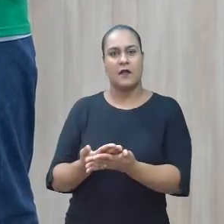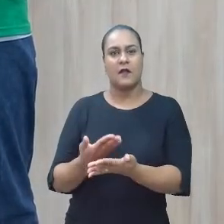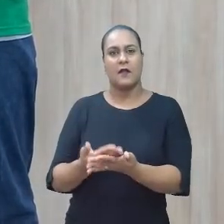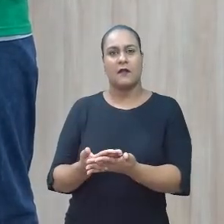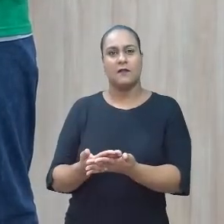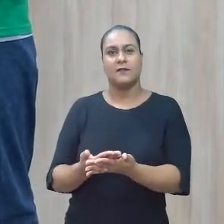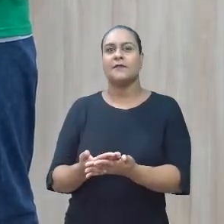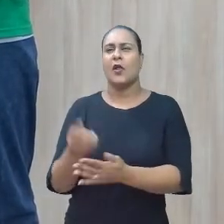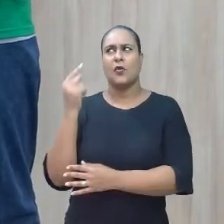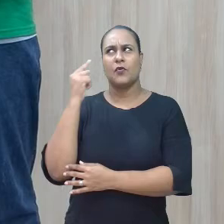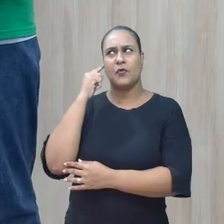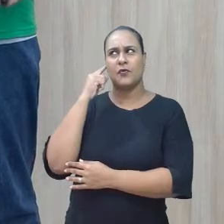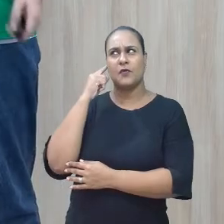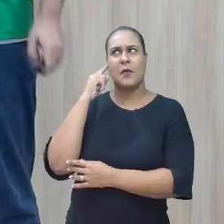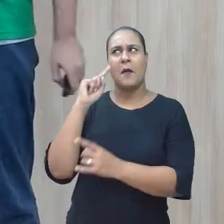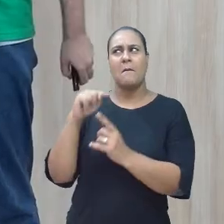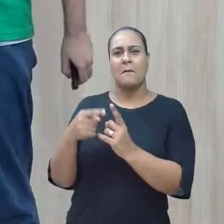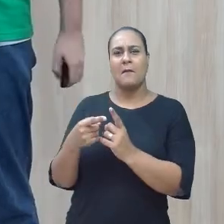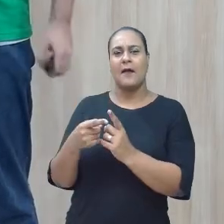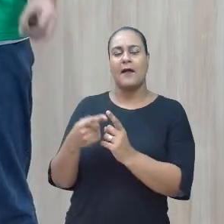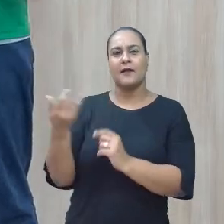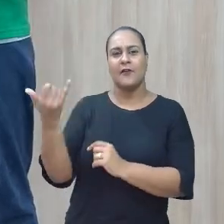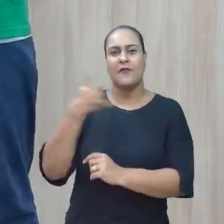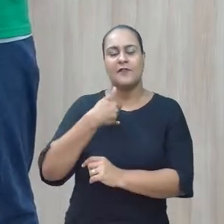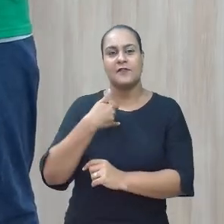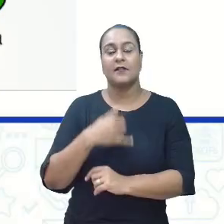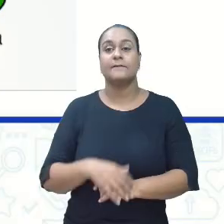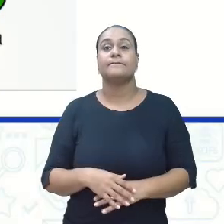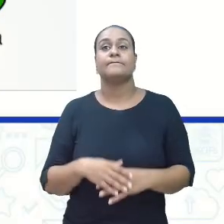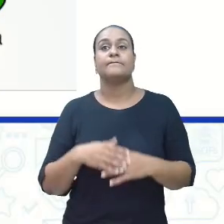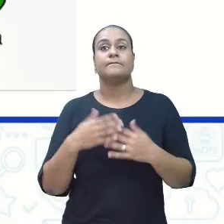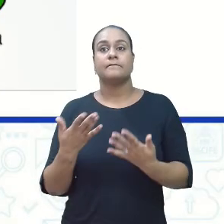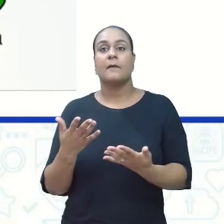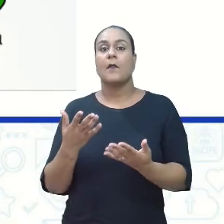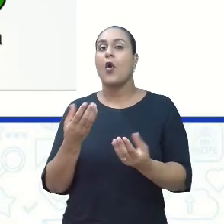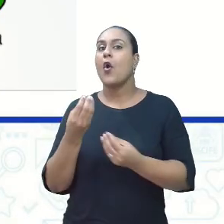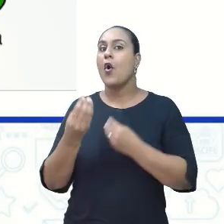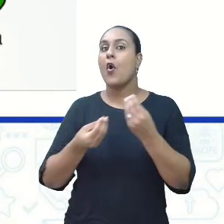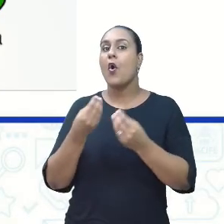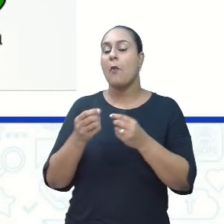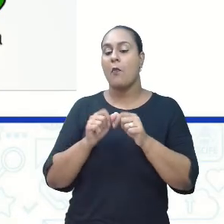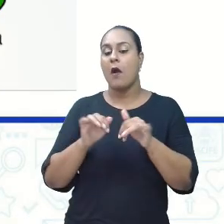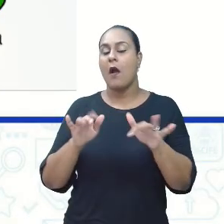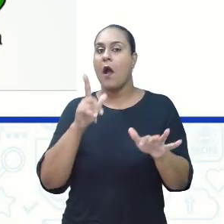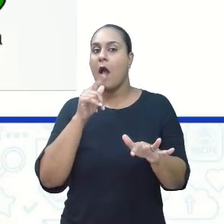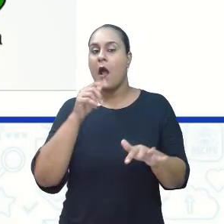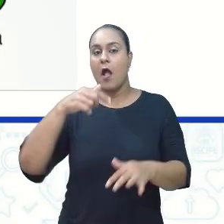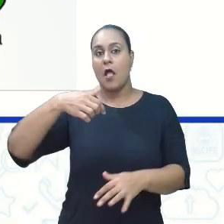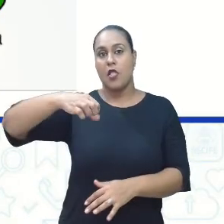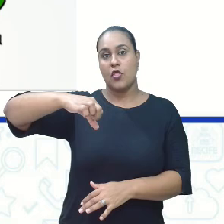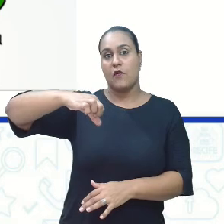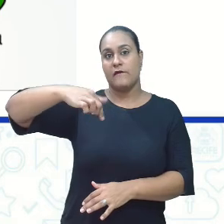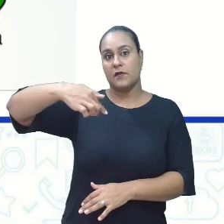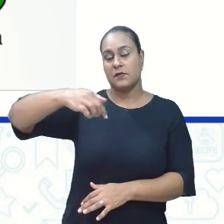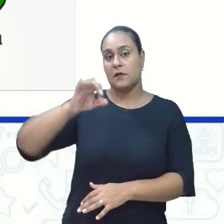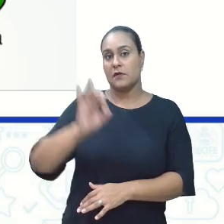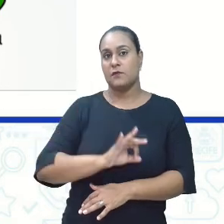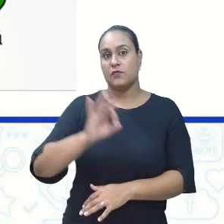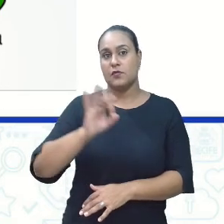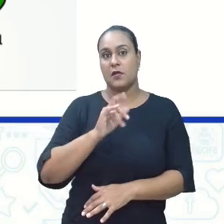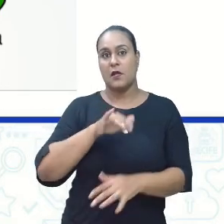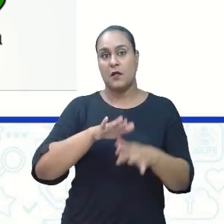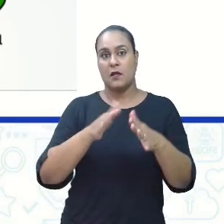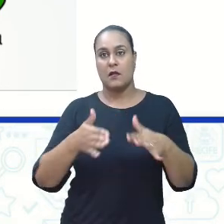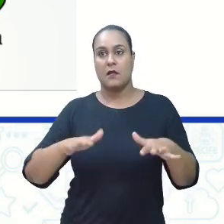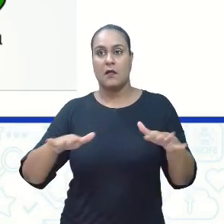estou com ponto, mas estou levando pressão ali. Nós temos aqui agora a distribuição das águas do nosso planeta. Nós temos lá 97% em oceanos e